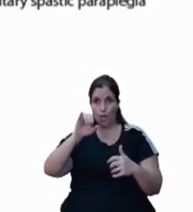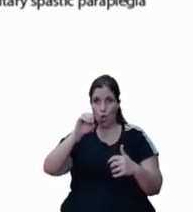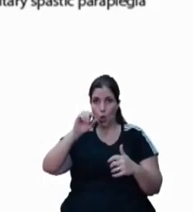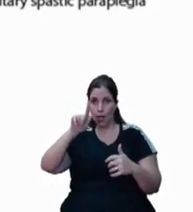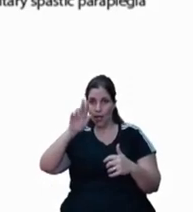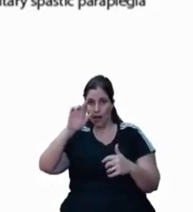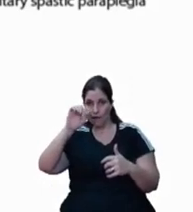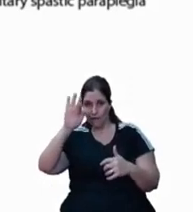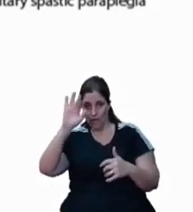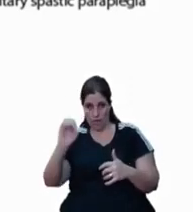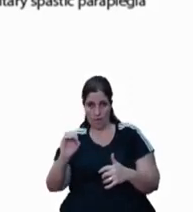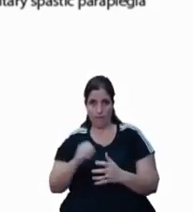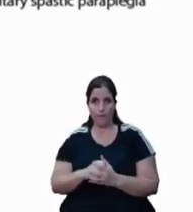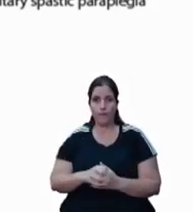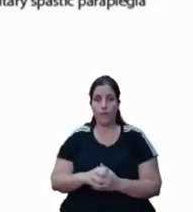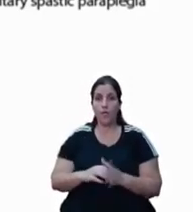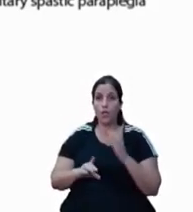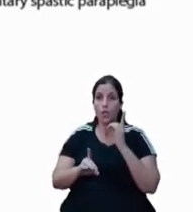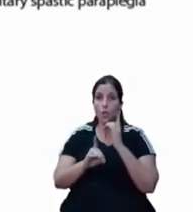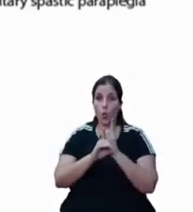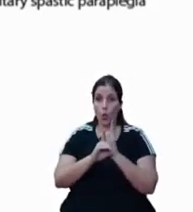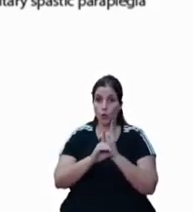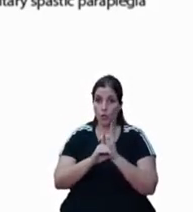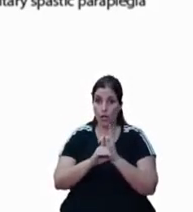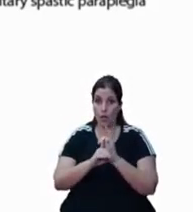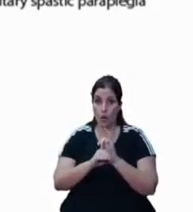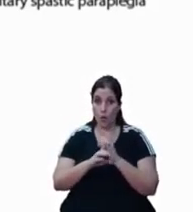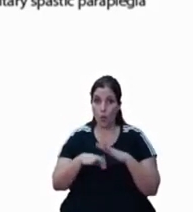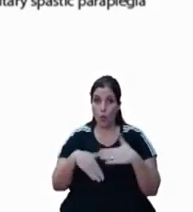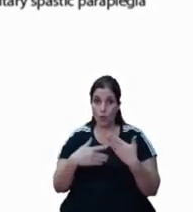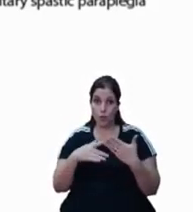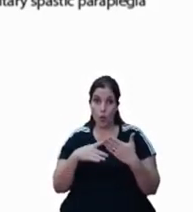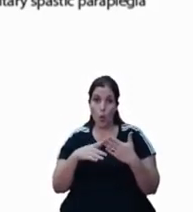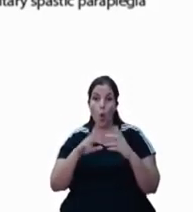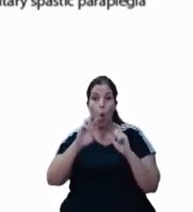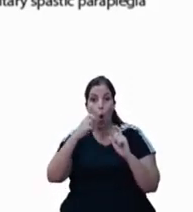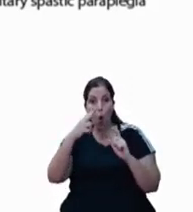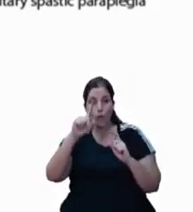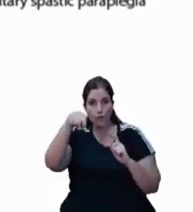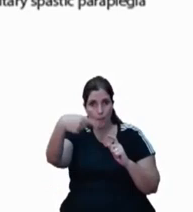POLS ou podem ocorrer depois, dentro de um leve grau.